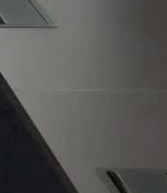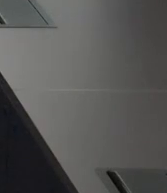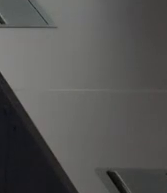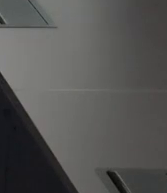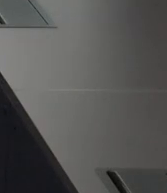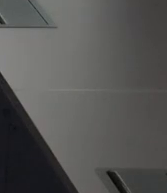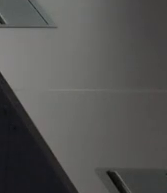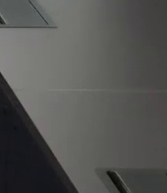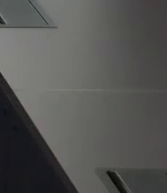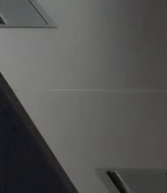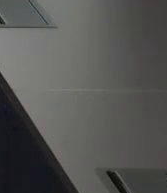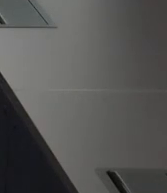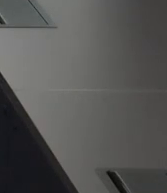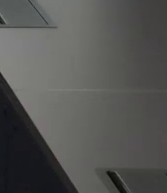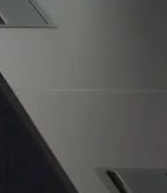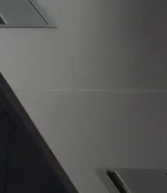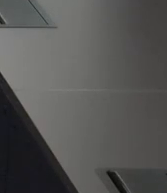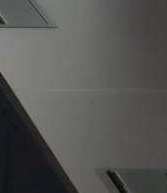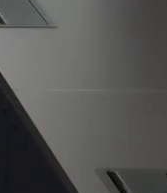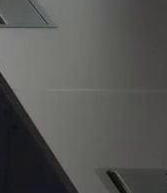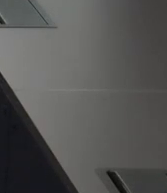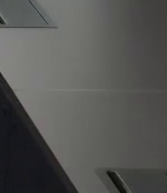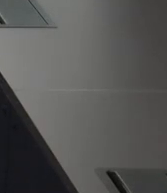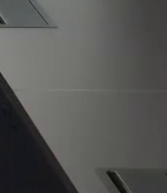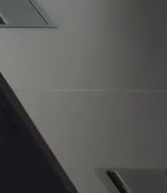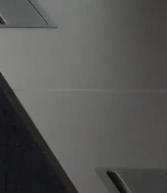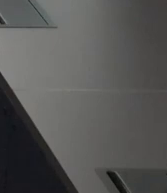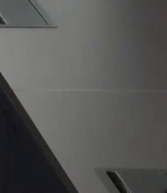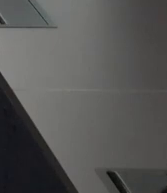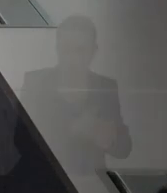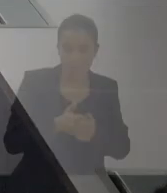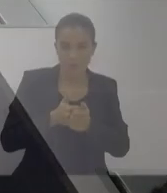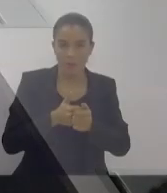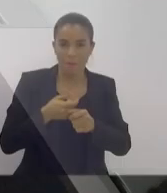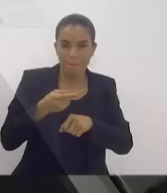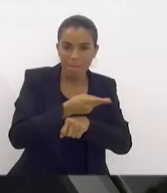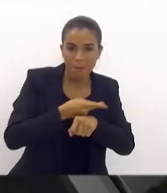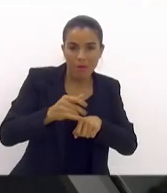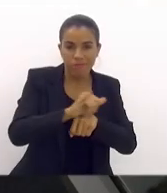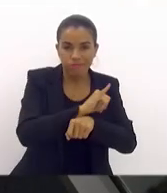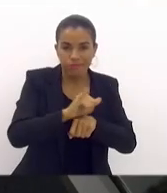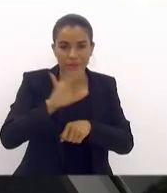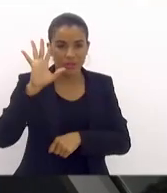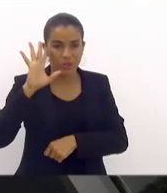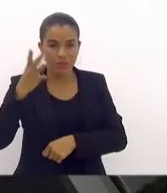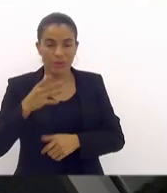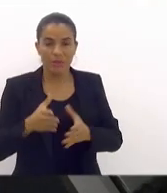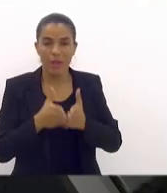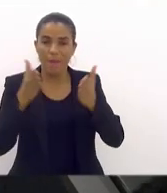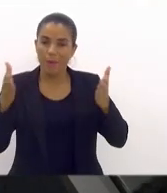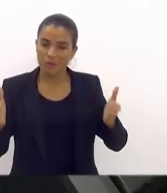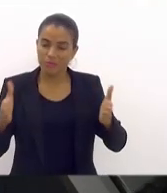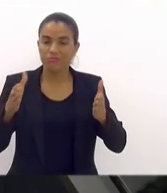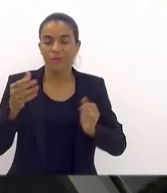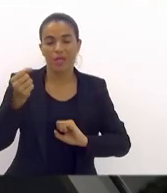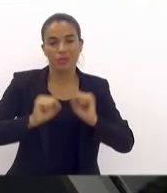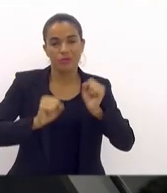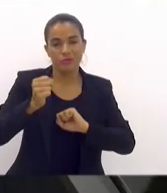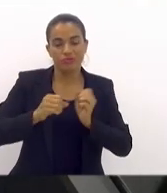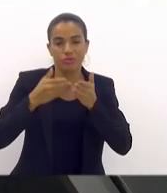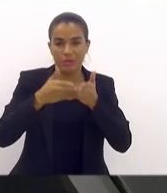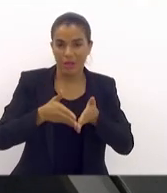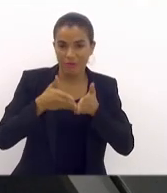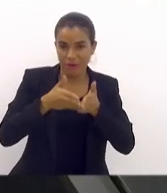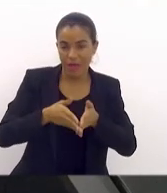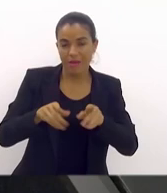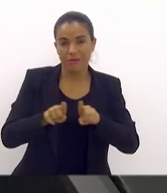de presidente da Comissão especial para acompanhar e buscar soluções para o fortalecimento e ampliação da indústria naval e